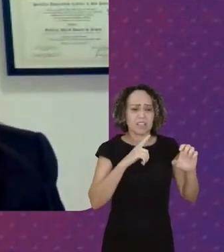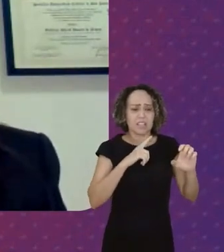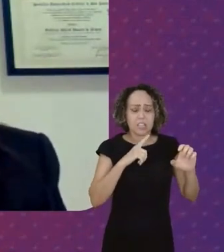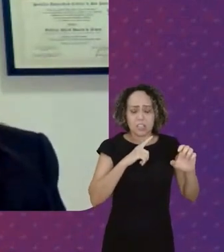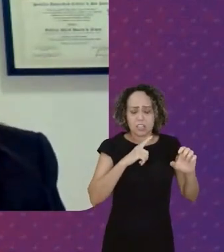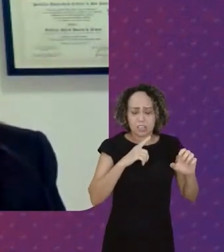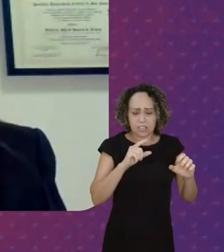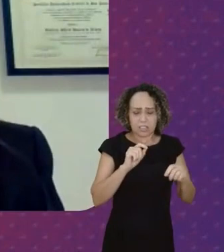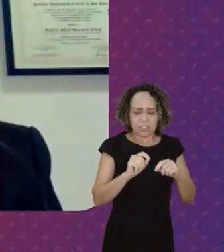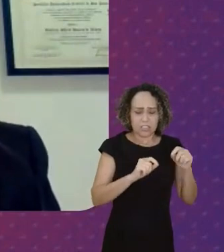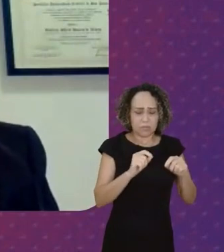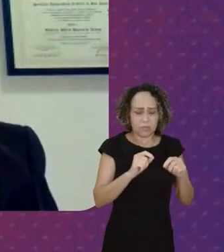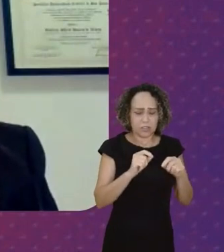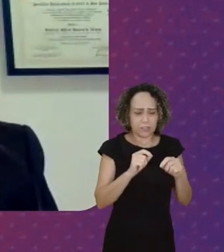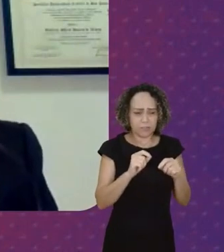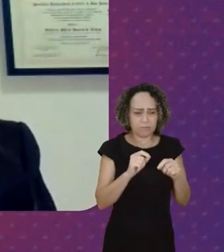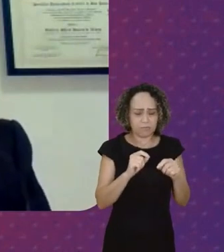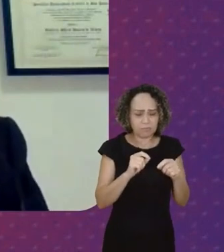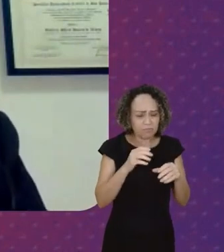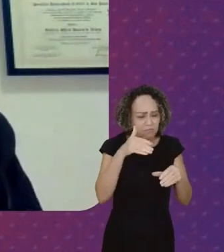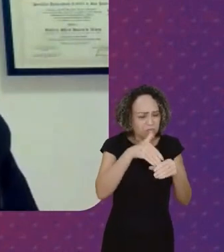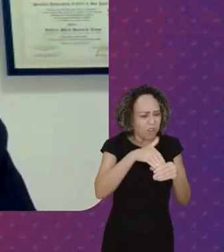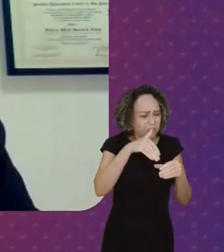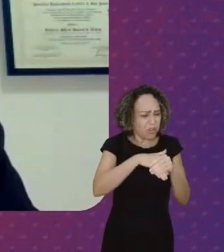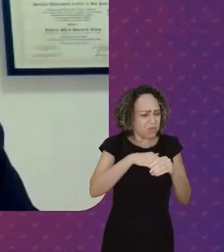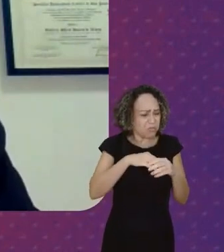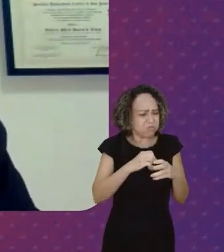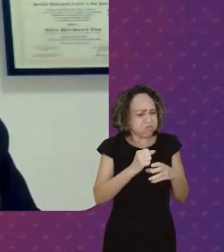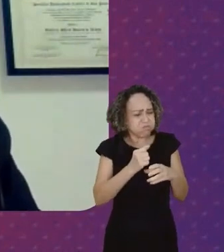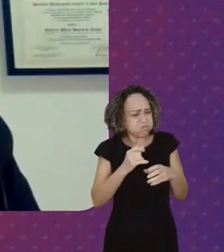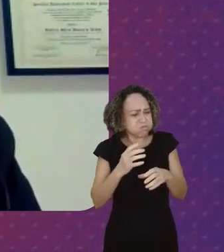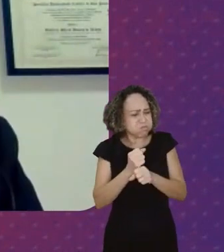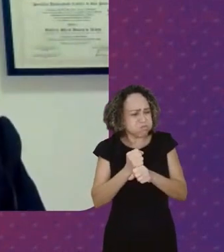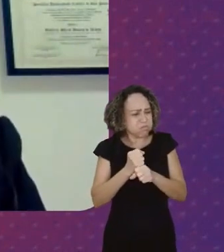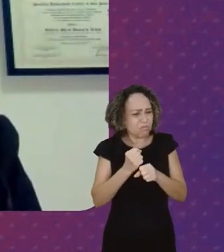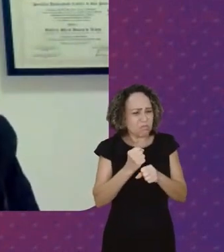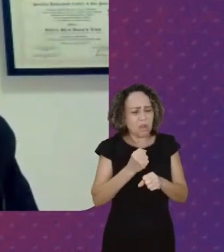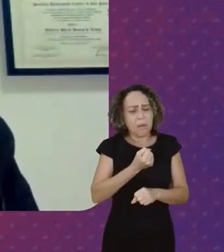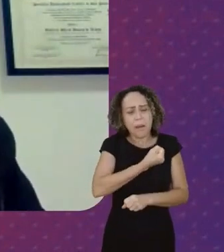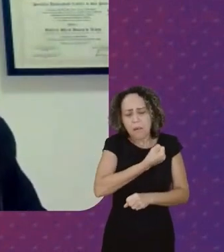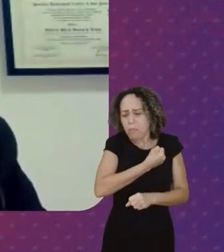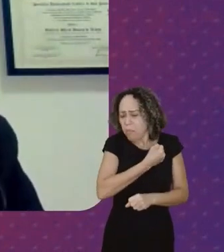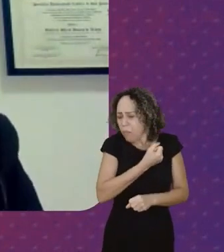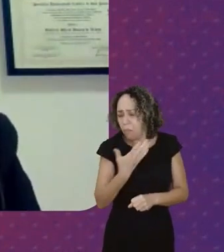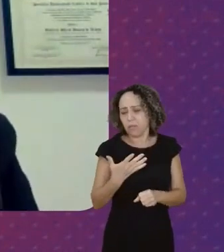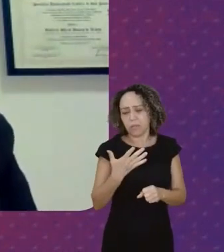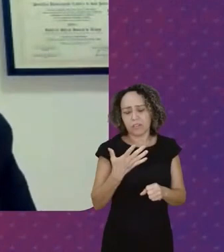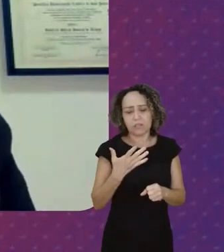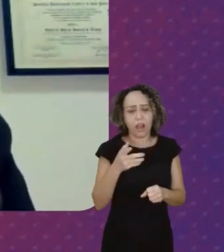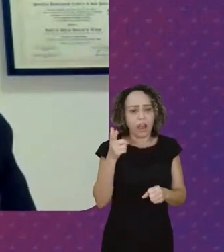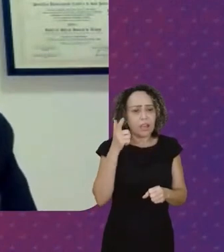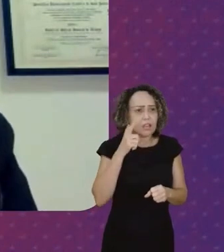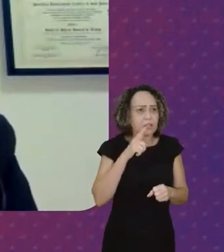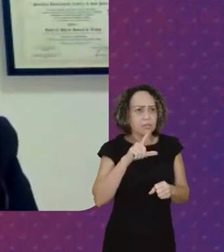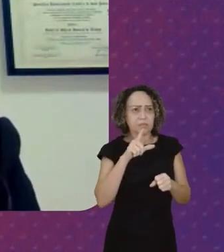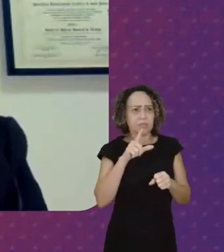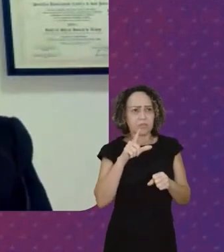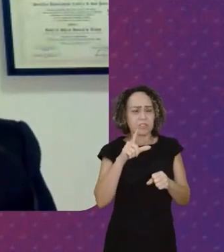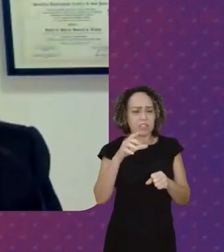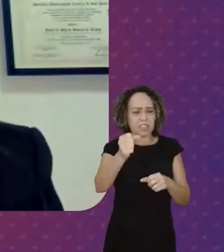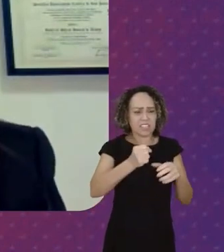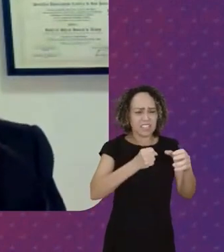ao parlamento candidatos de partidos de ideologia completamente diversa, de ideologia de direita,